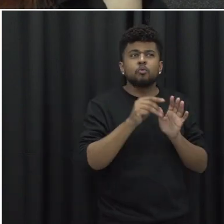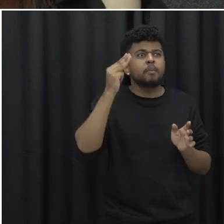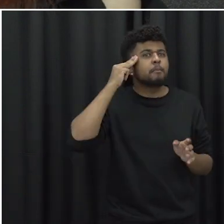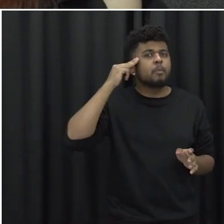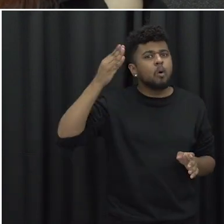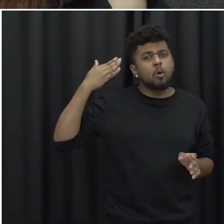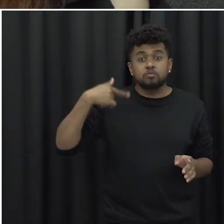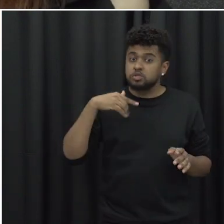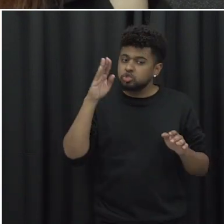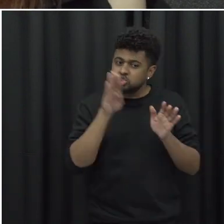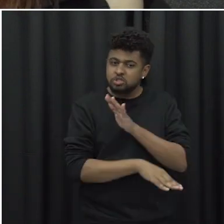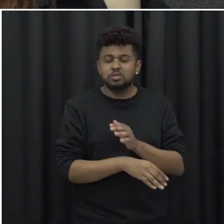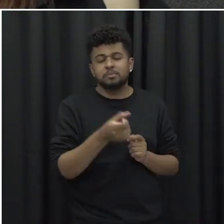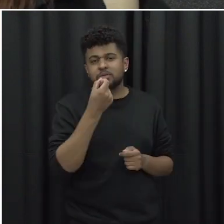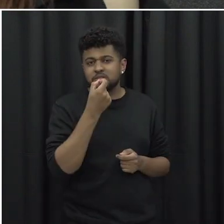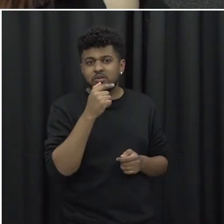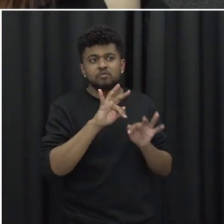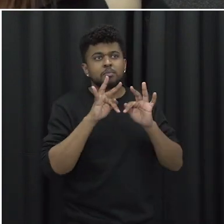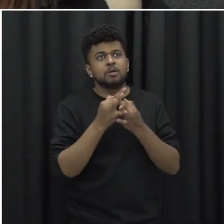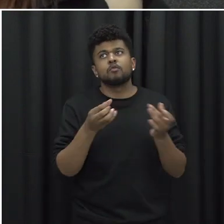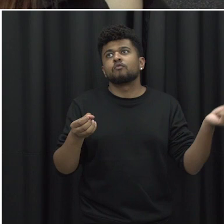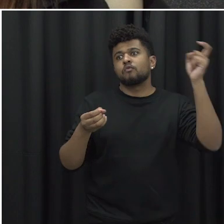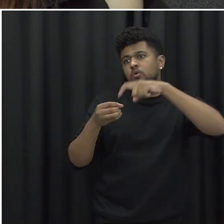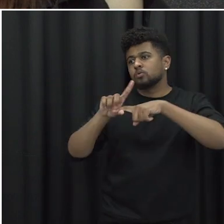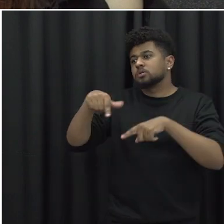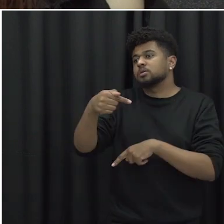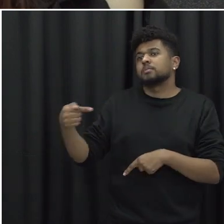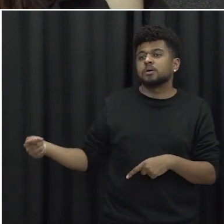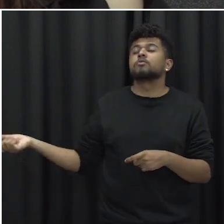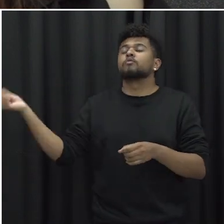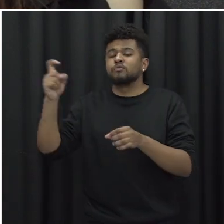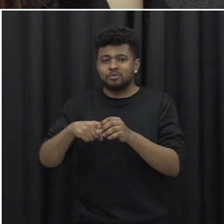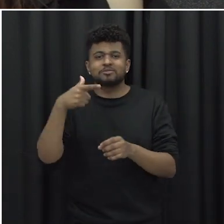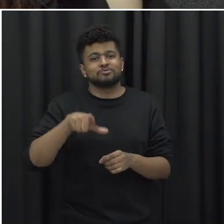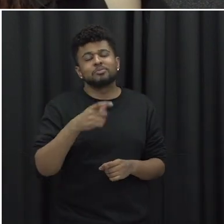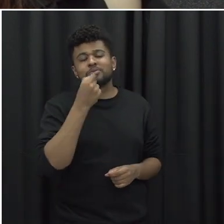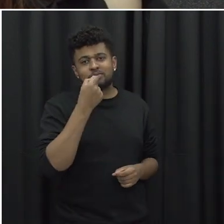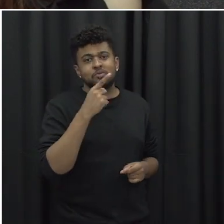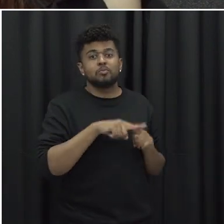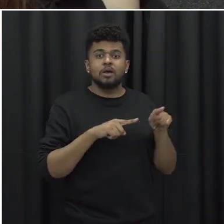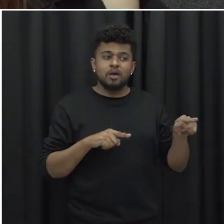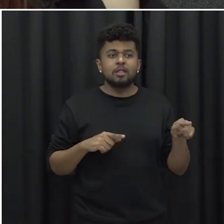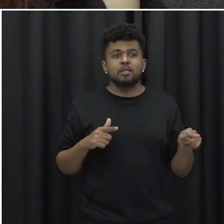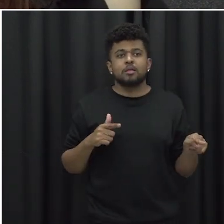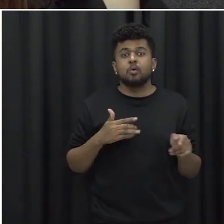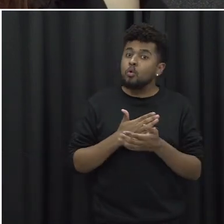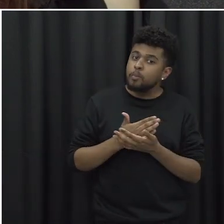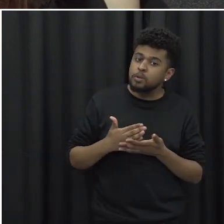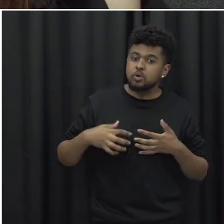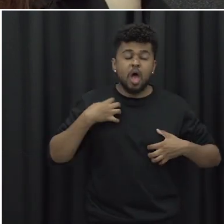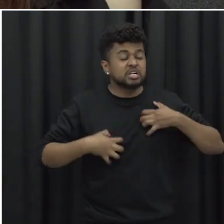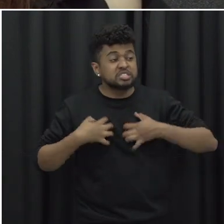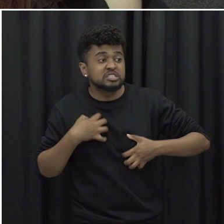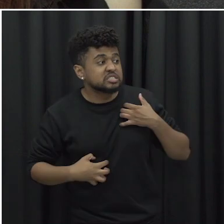novamente, porque ele começou a ficar agitado, não está dormindo direito, tudo, a gente viu que a medicação realmente funciona. E funciona